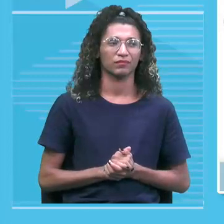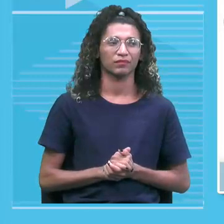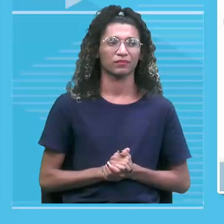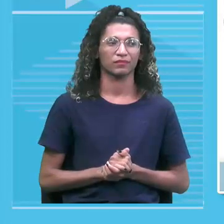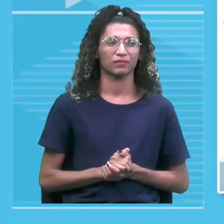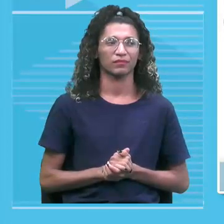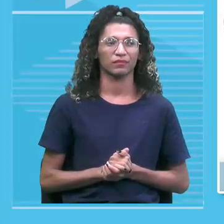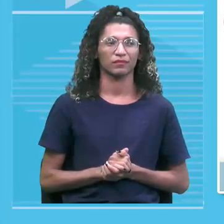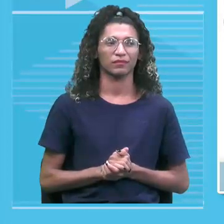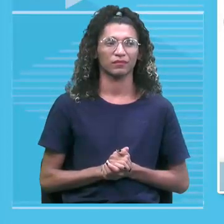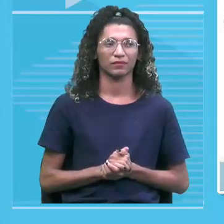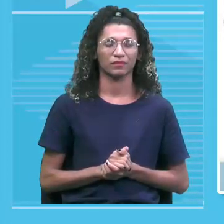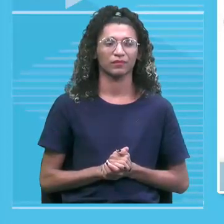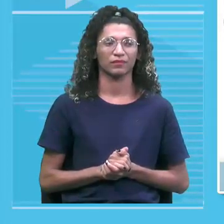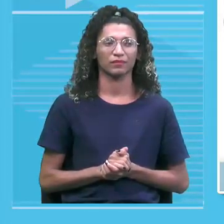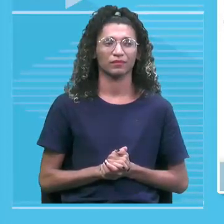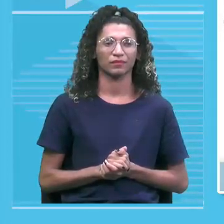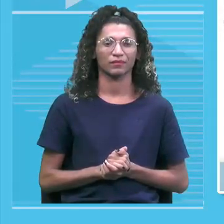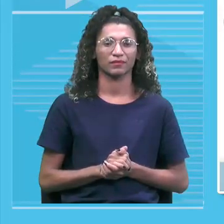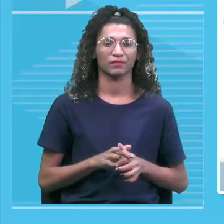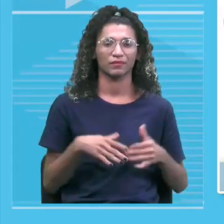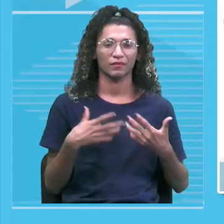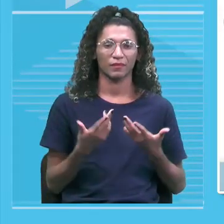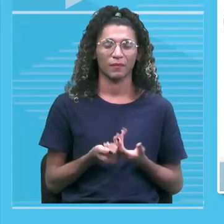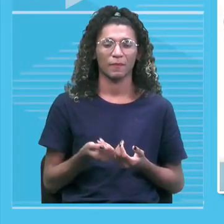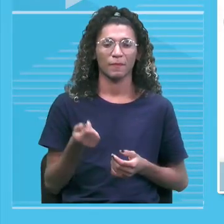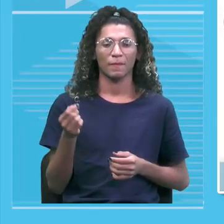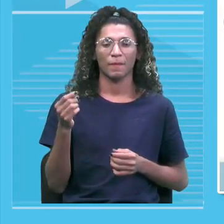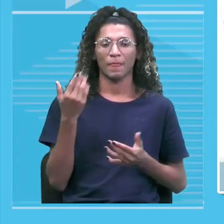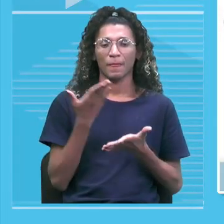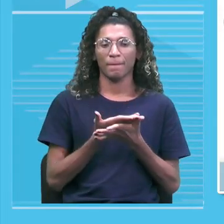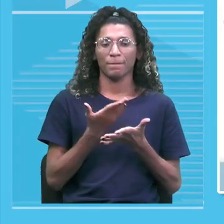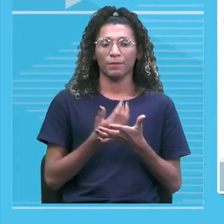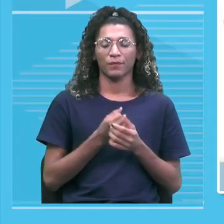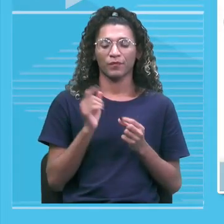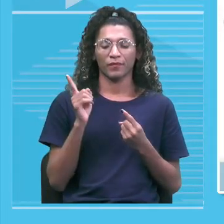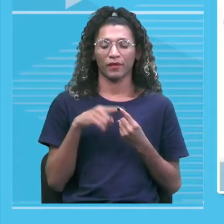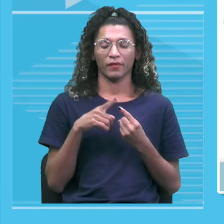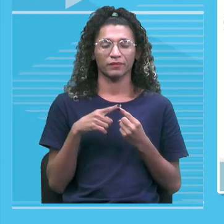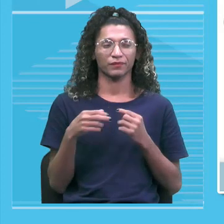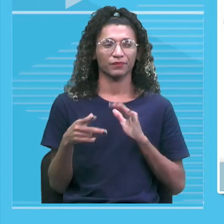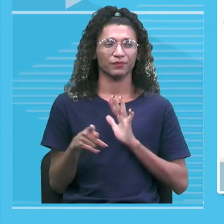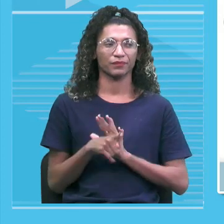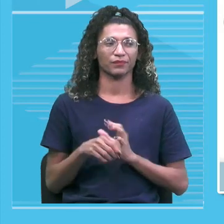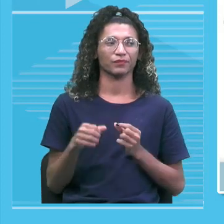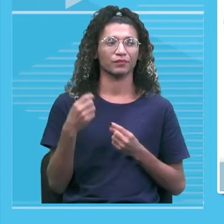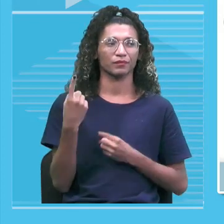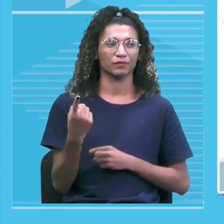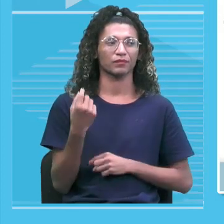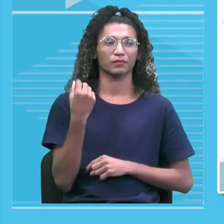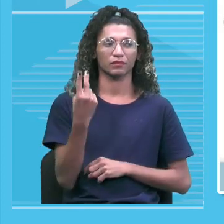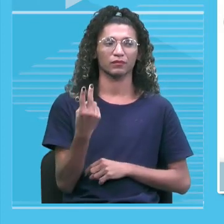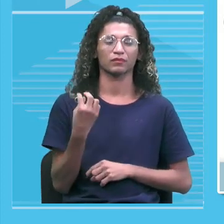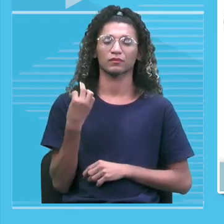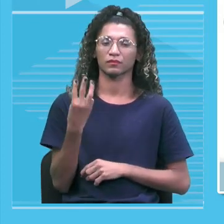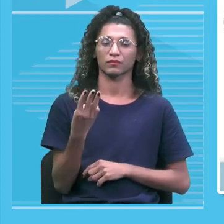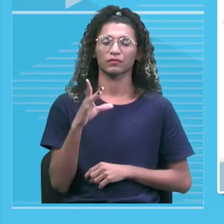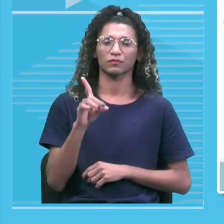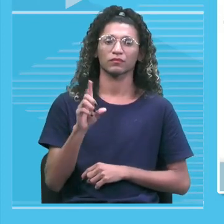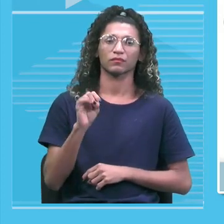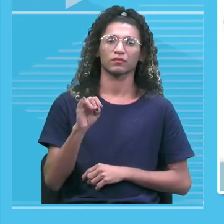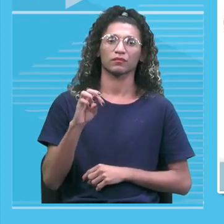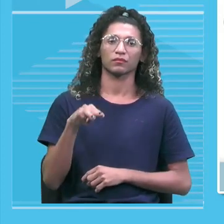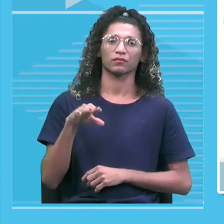show de bola então aqui a gente classificou as ondas como unidimensionais que se